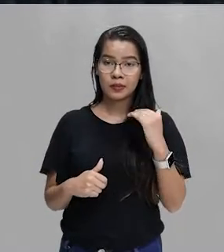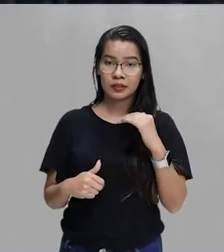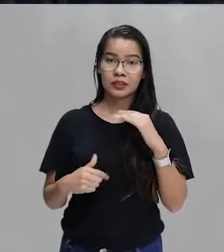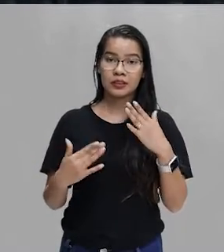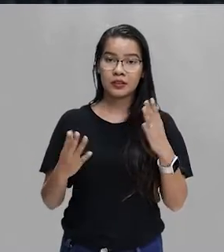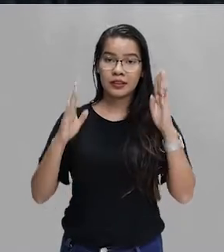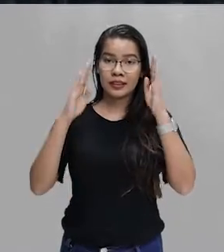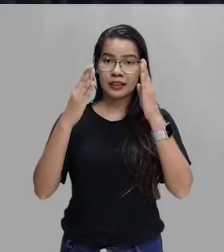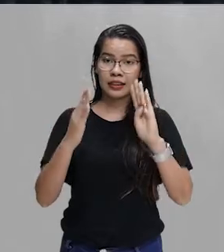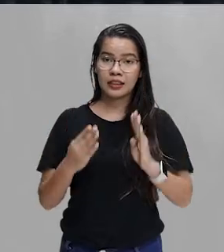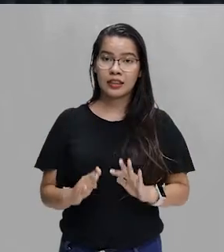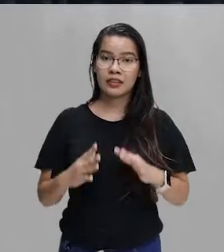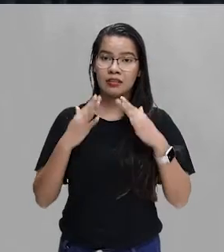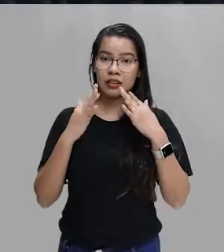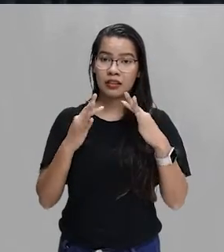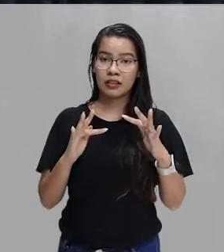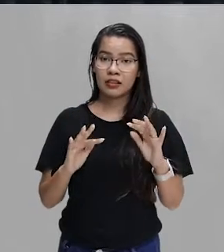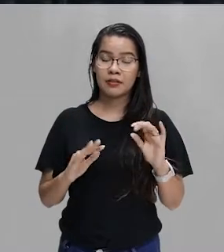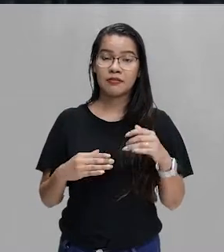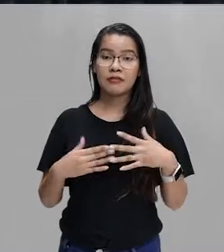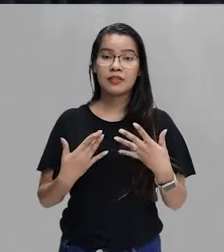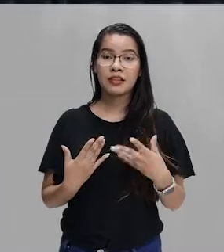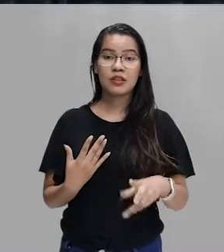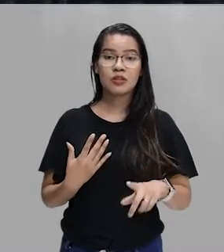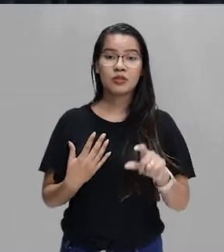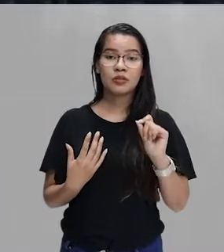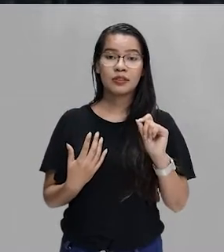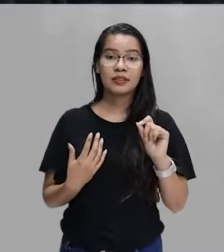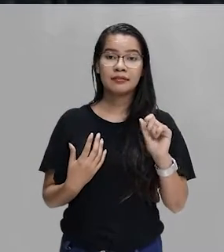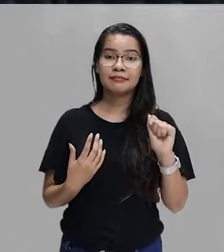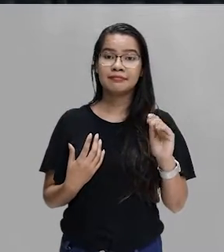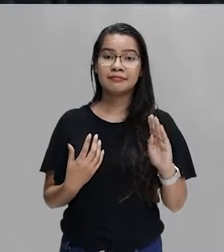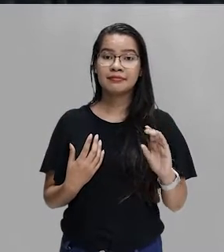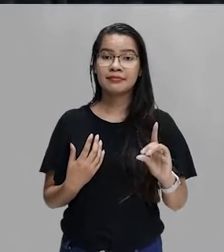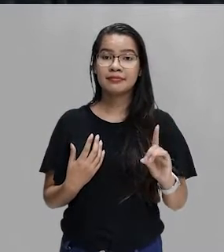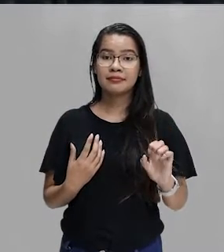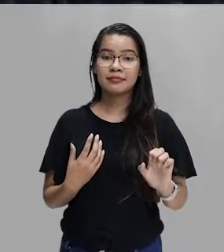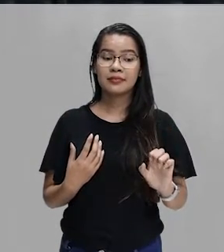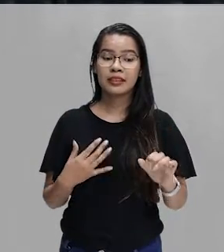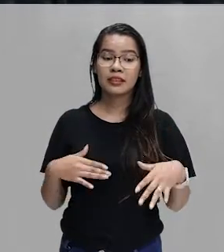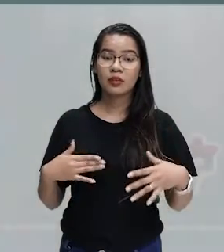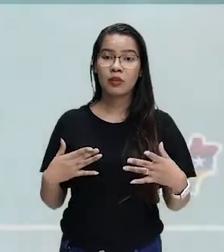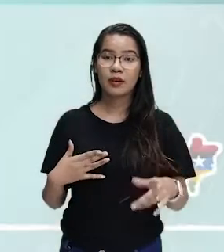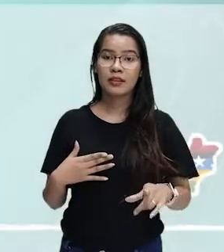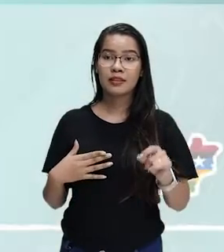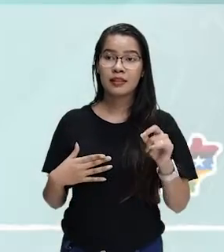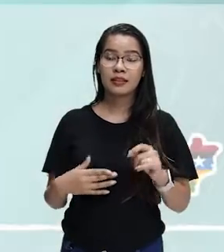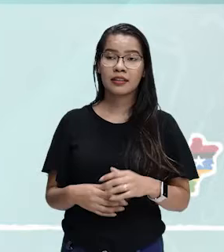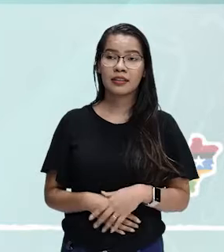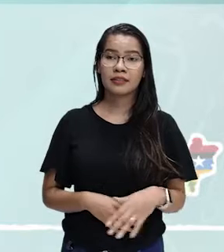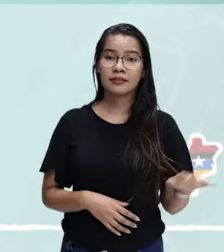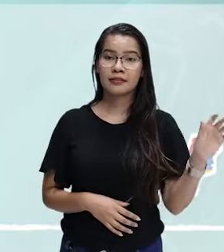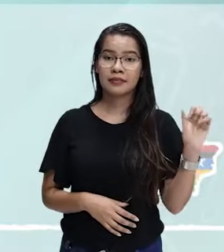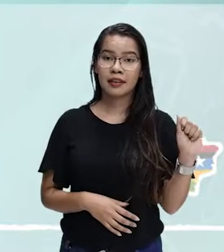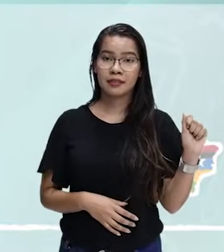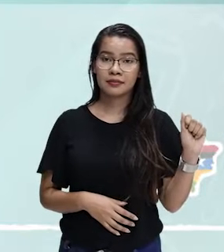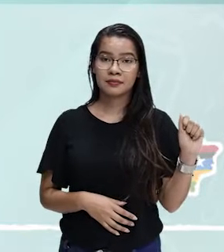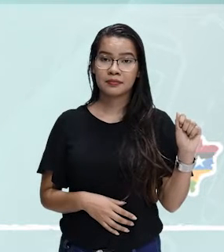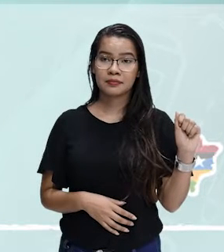e veja qual dessas alternativas é a correta. Letra